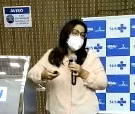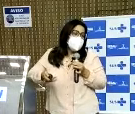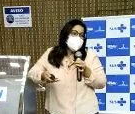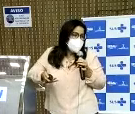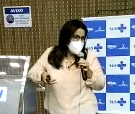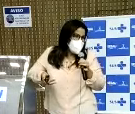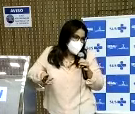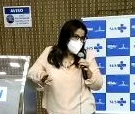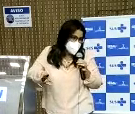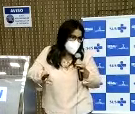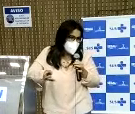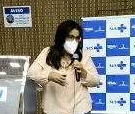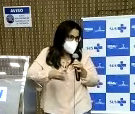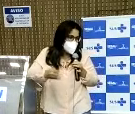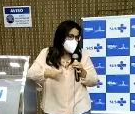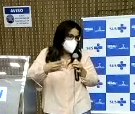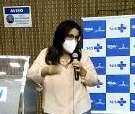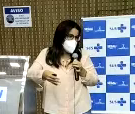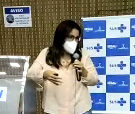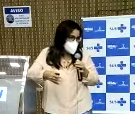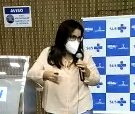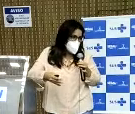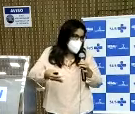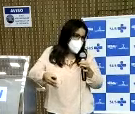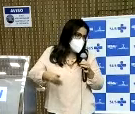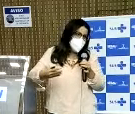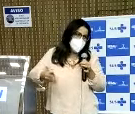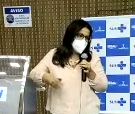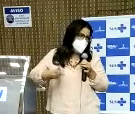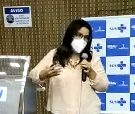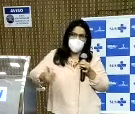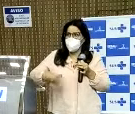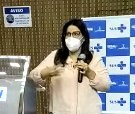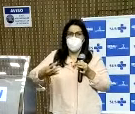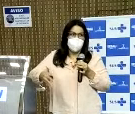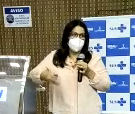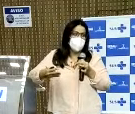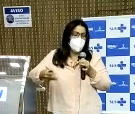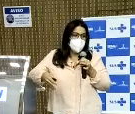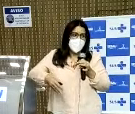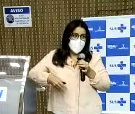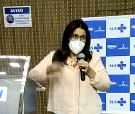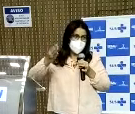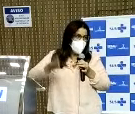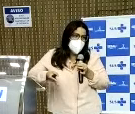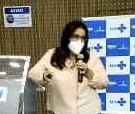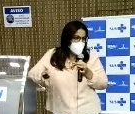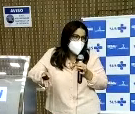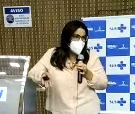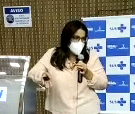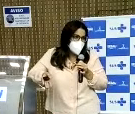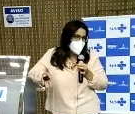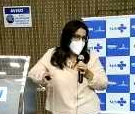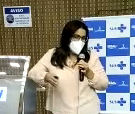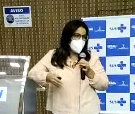A gente sabe quem são, vamos te dizer assim, entendeu? Cada equipe faz o acompanhamento sistemático, né? Rotineiro, semanalmente, quinzenalmente, mensalmente, mas em número eu não